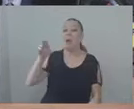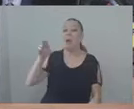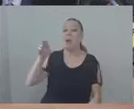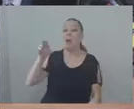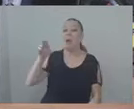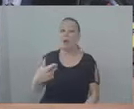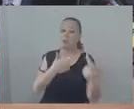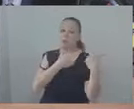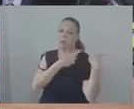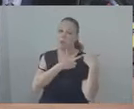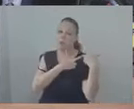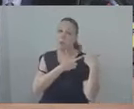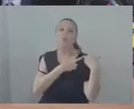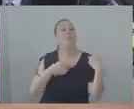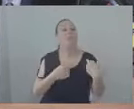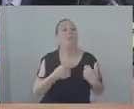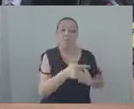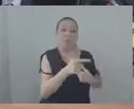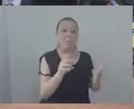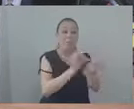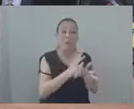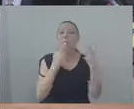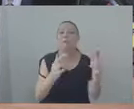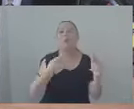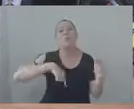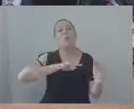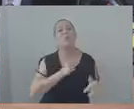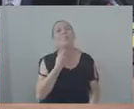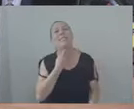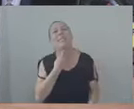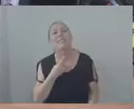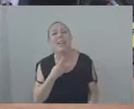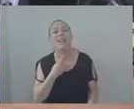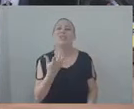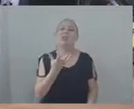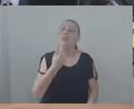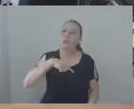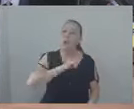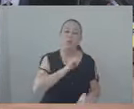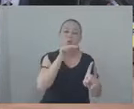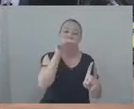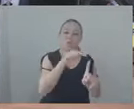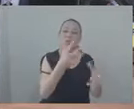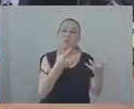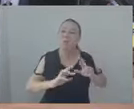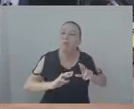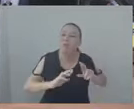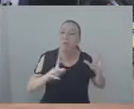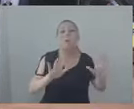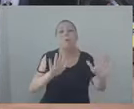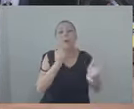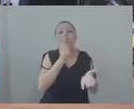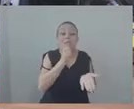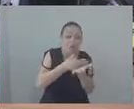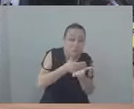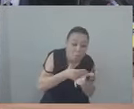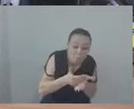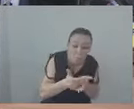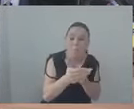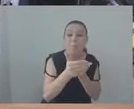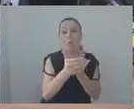como nós gostaríamos que estivesse, né, essa é a verdade. Né, como eu falei, em razão desse ano, né, que nós